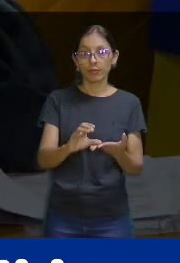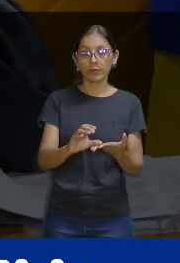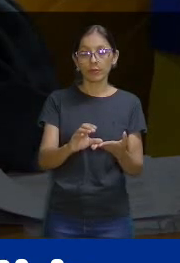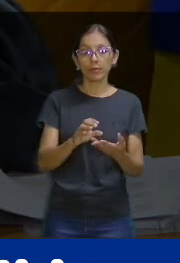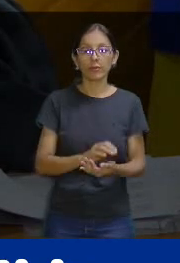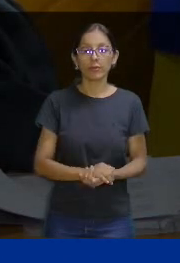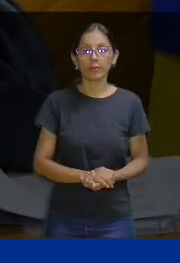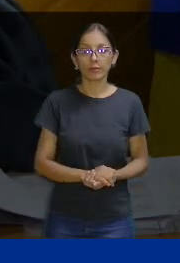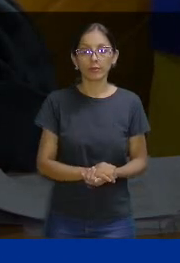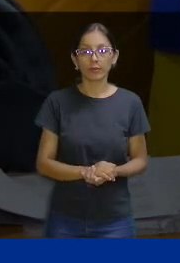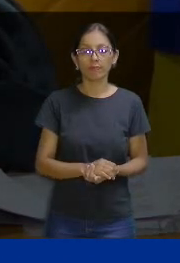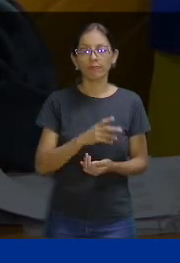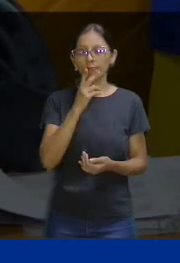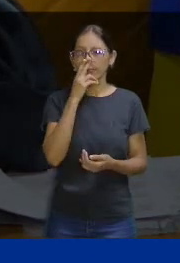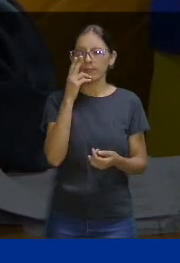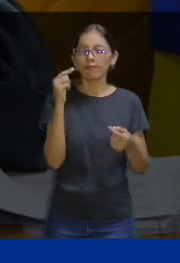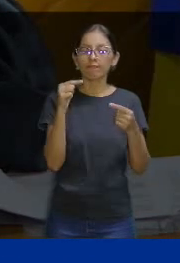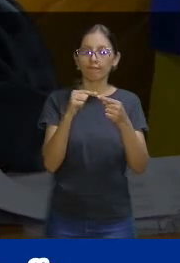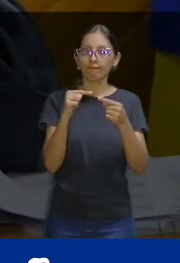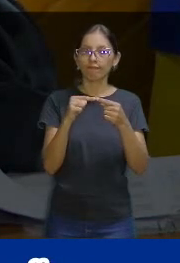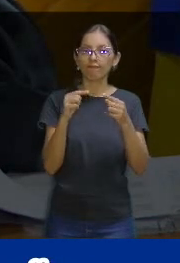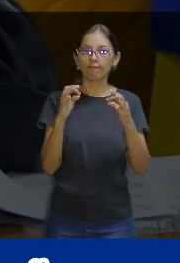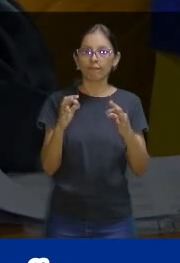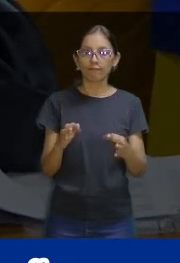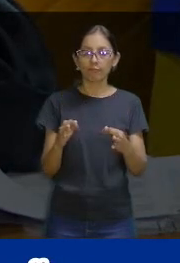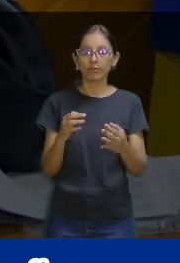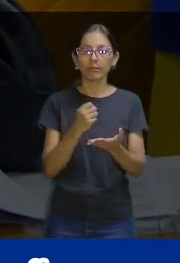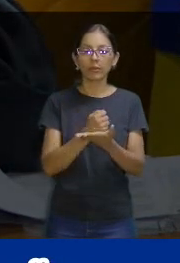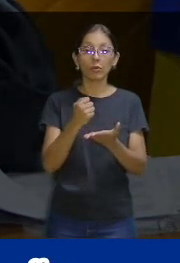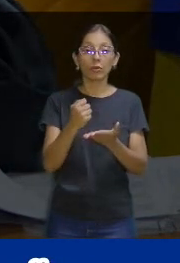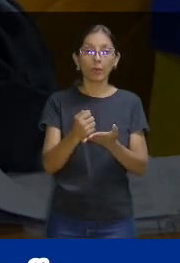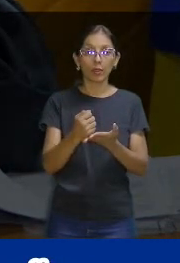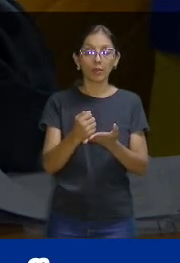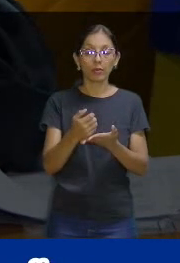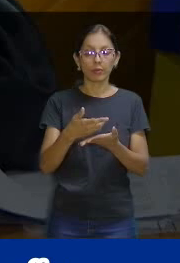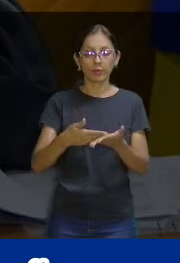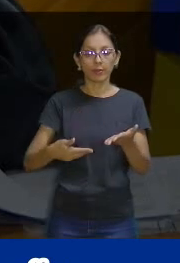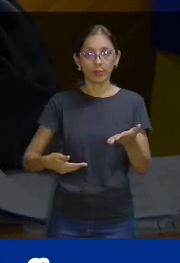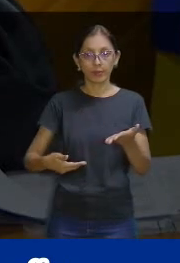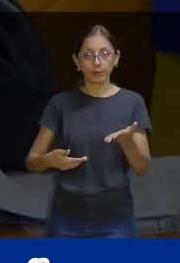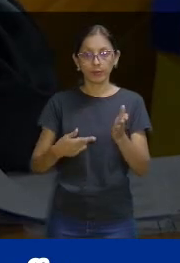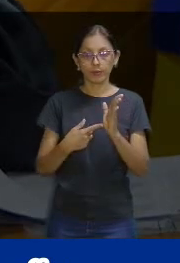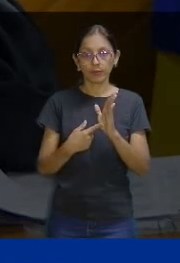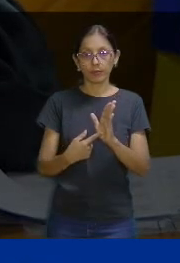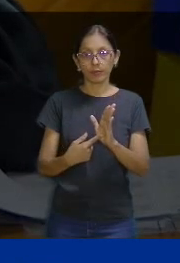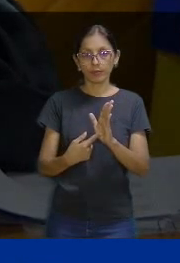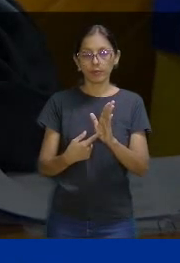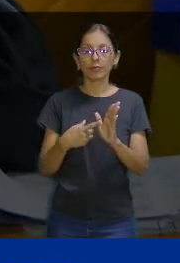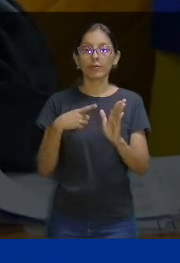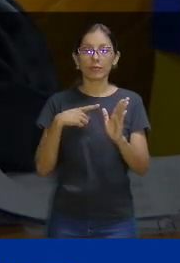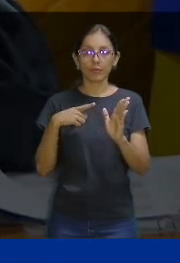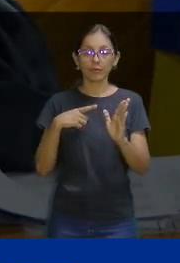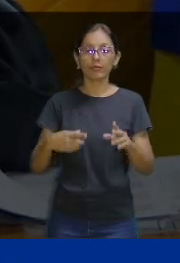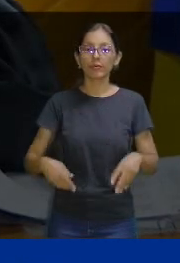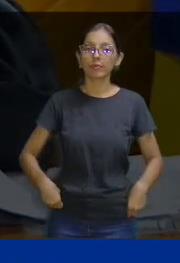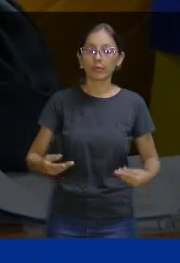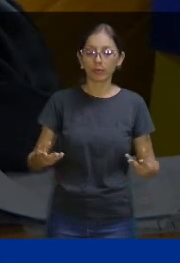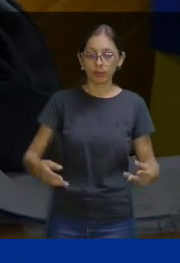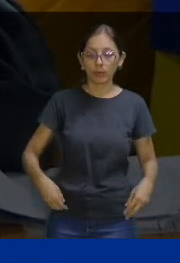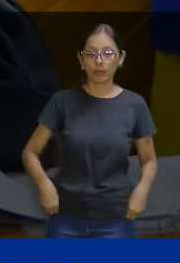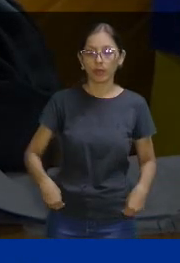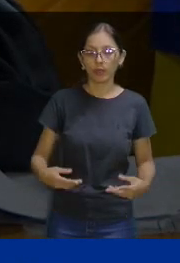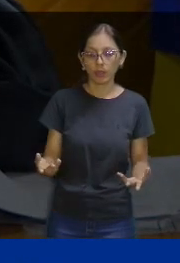a realidade local. A documentação apresentada comprova a despesa e não houve indicação de elementos